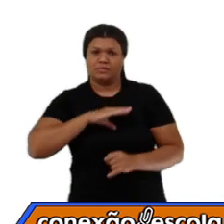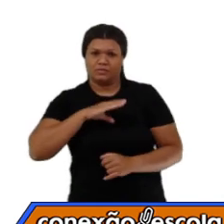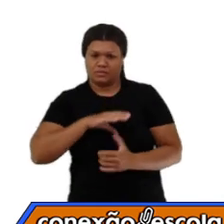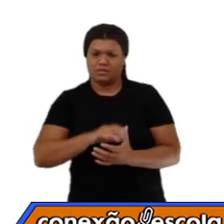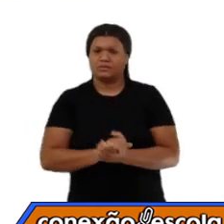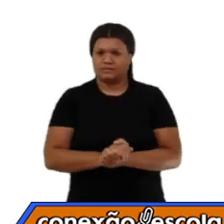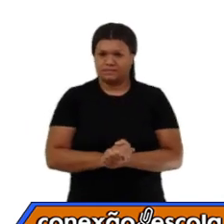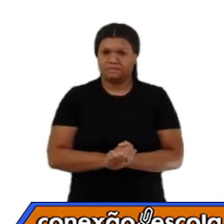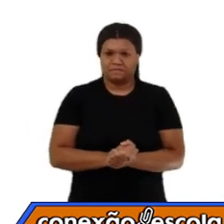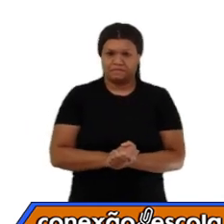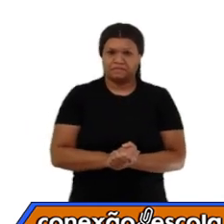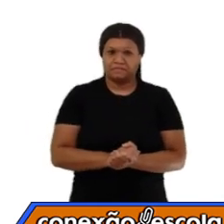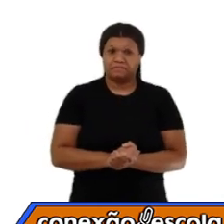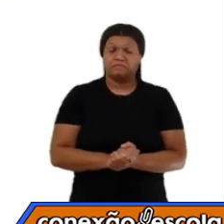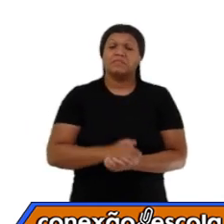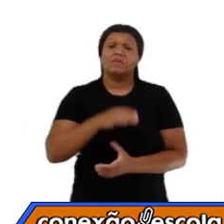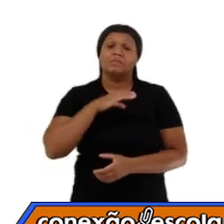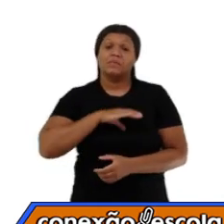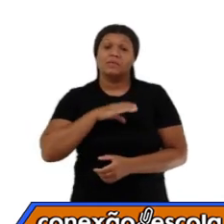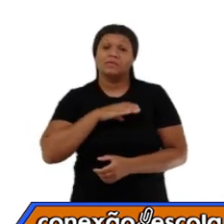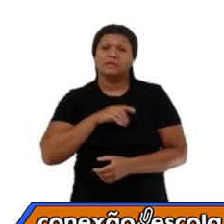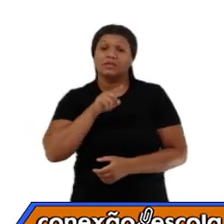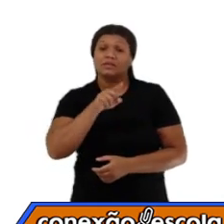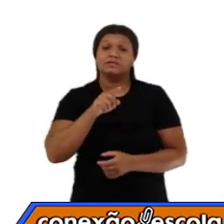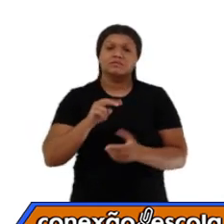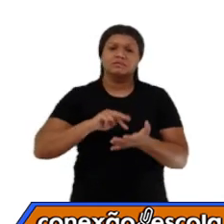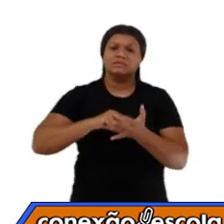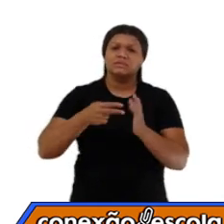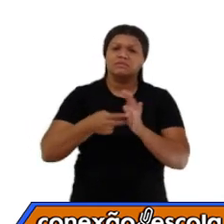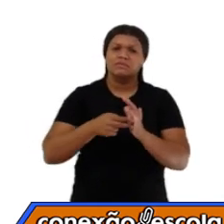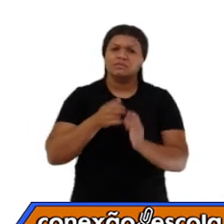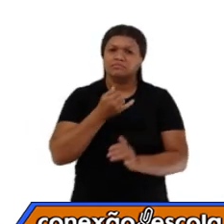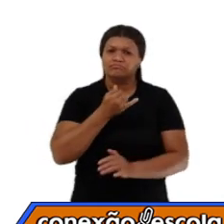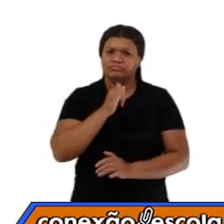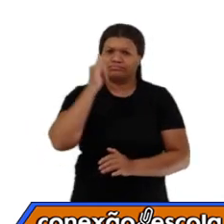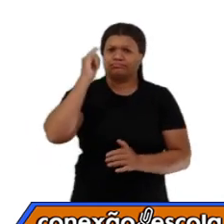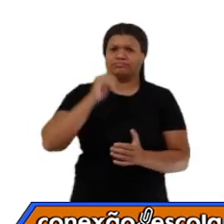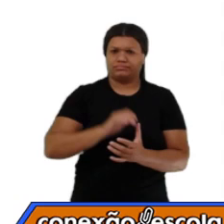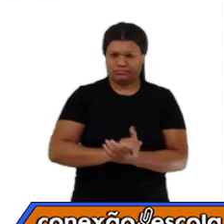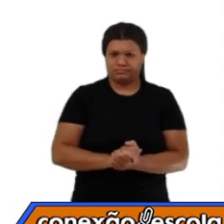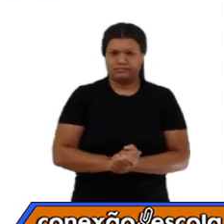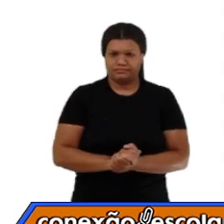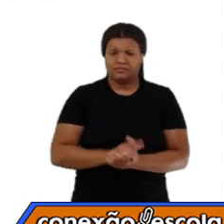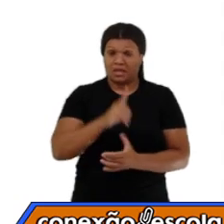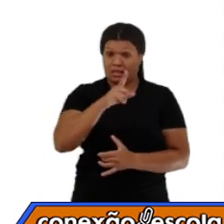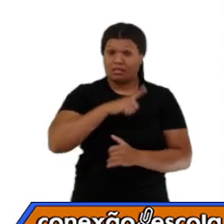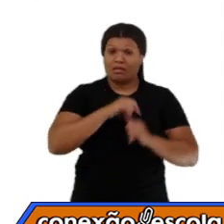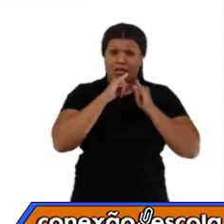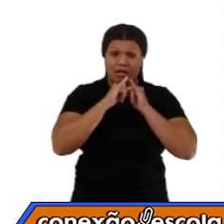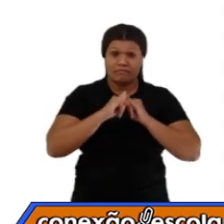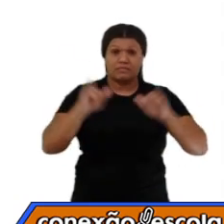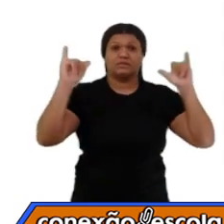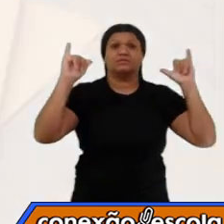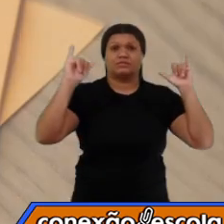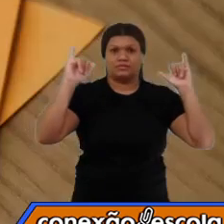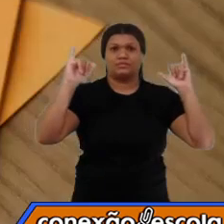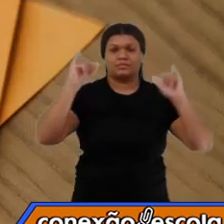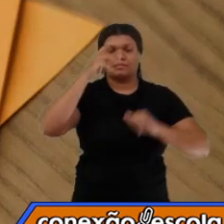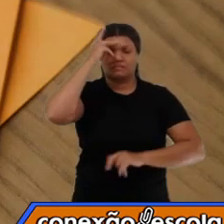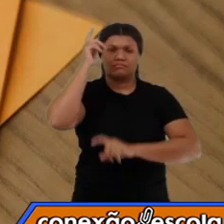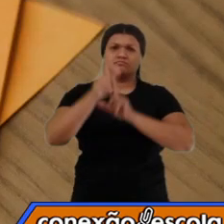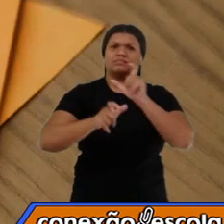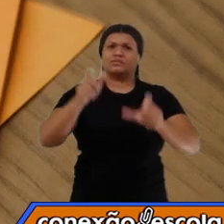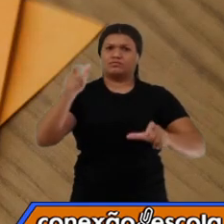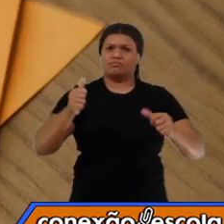Em português, significa voltagem. Então, aqui a gente tem um aviso para uma